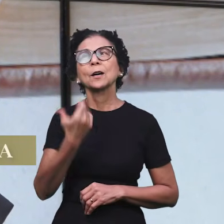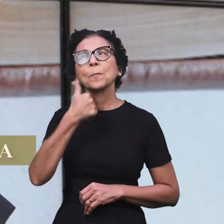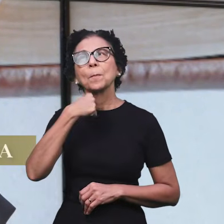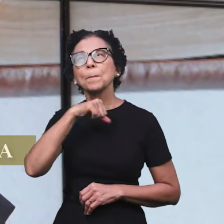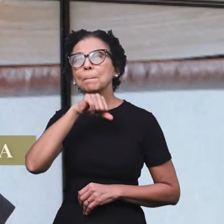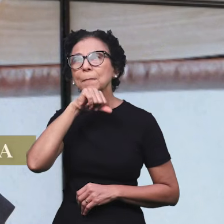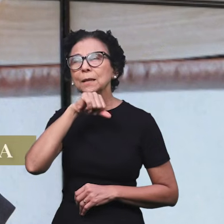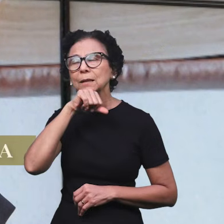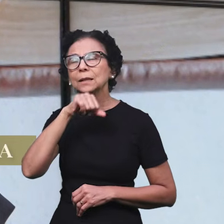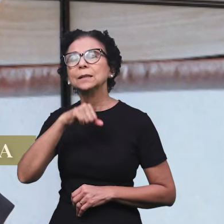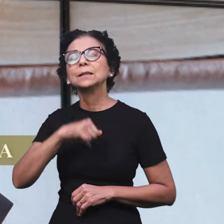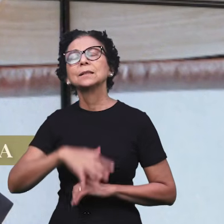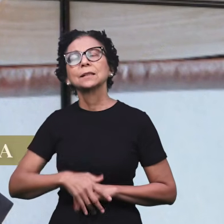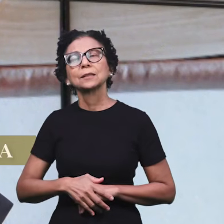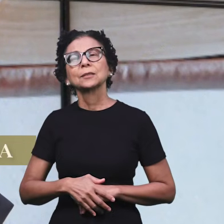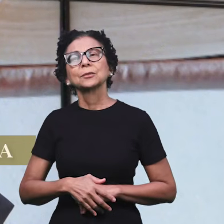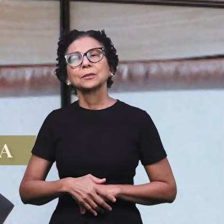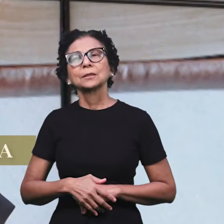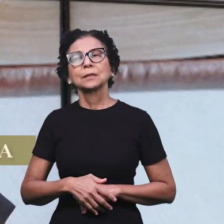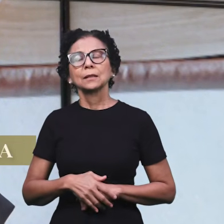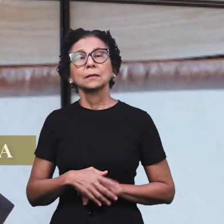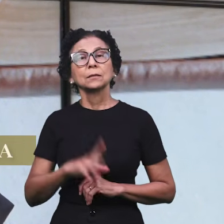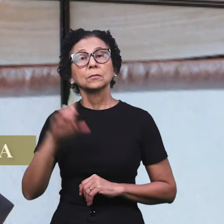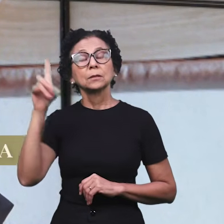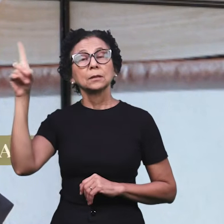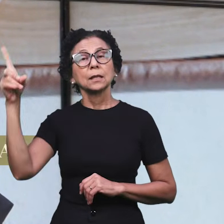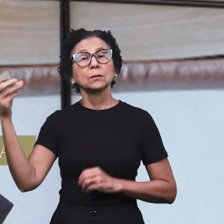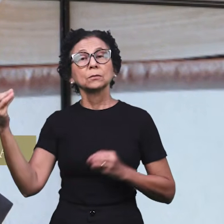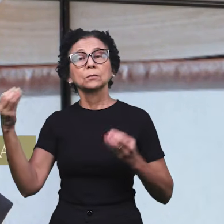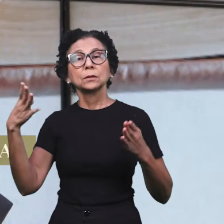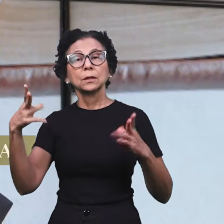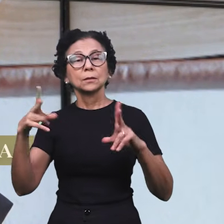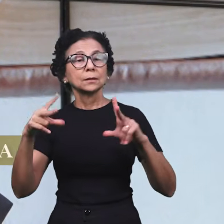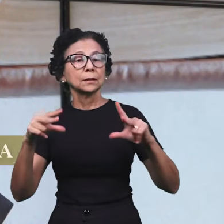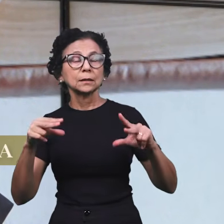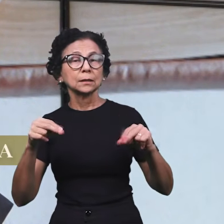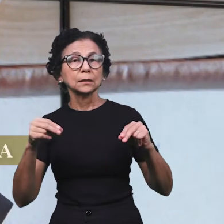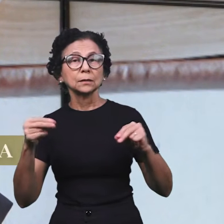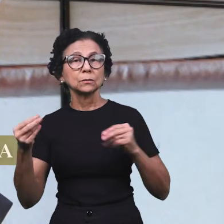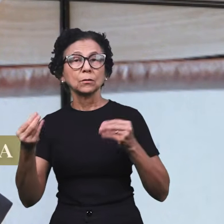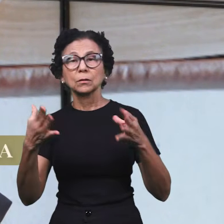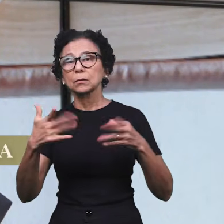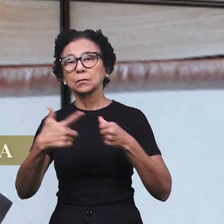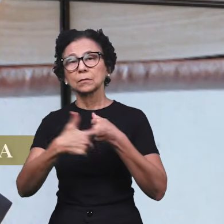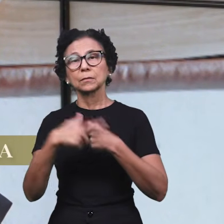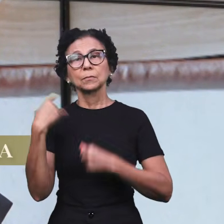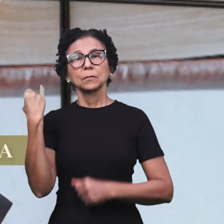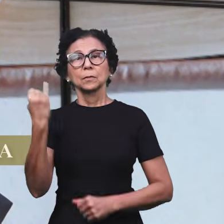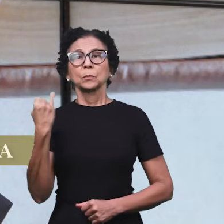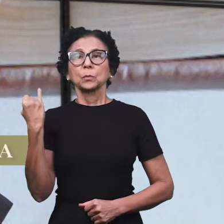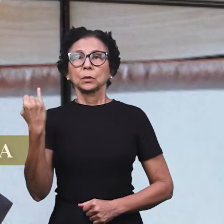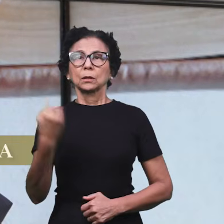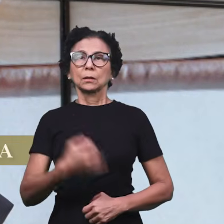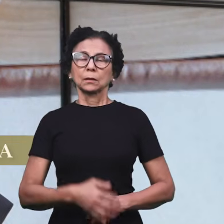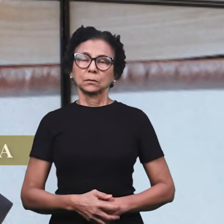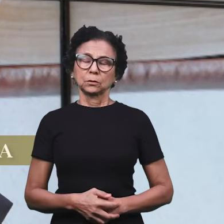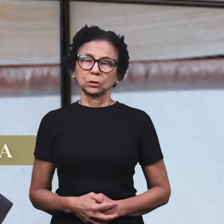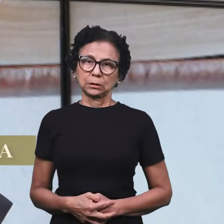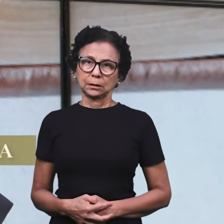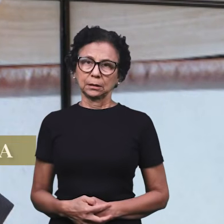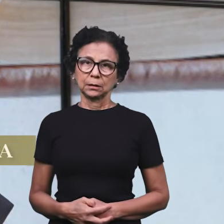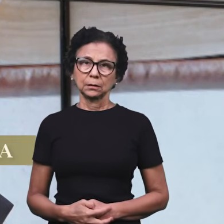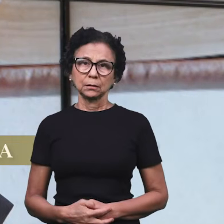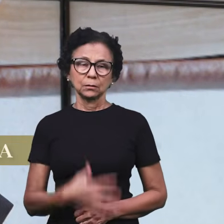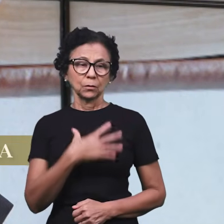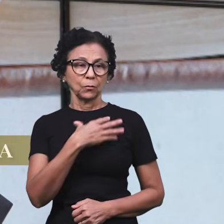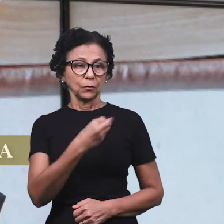nosso lar. E nós somos importantes. Deus nos deu essa função que é muito importante. Cuidar da vida